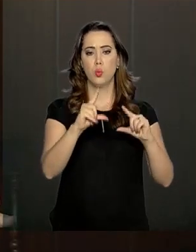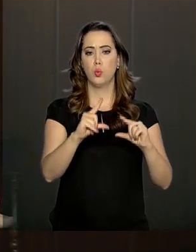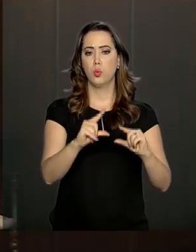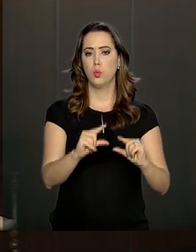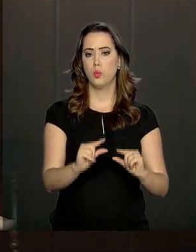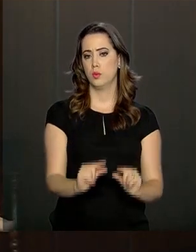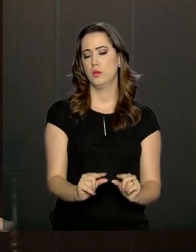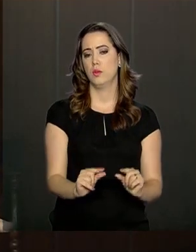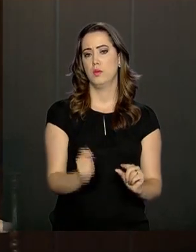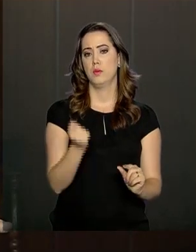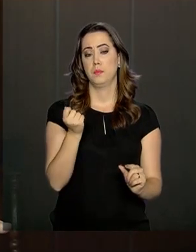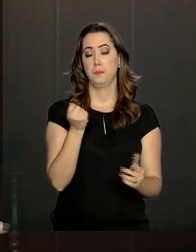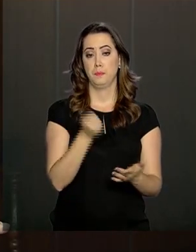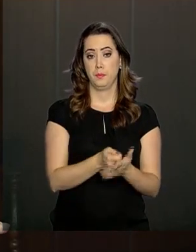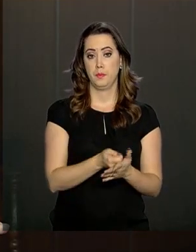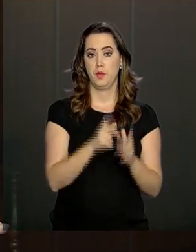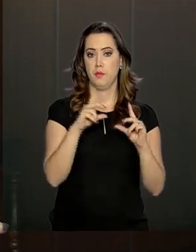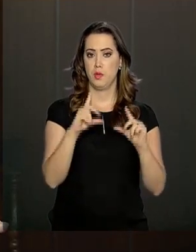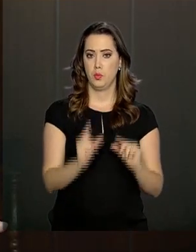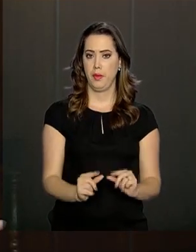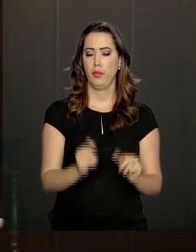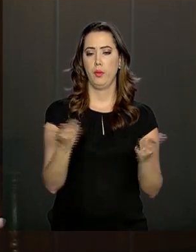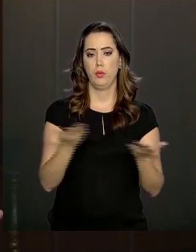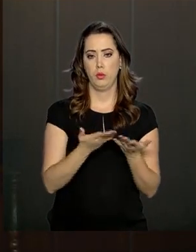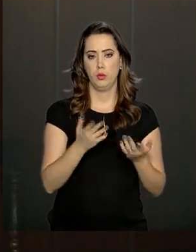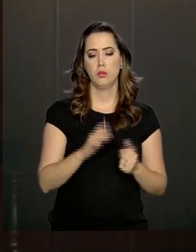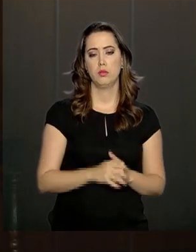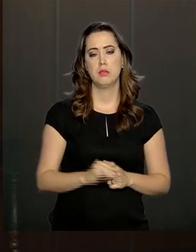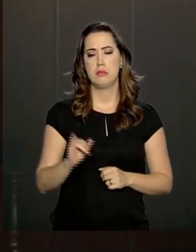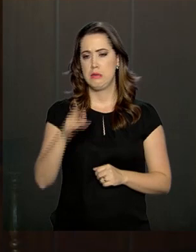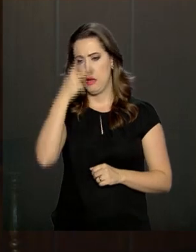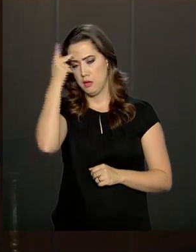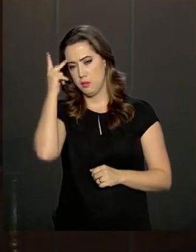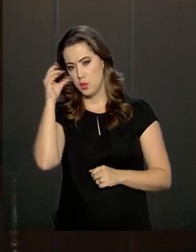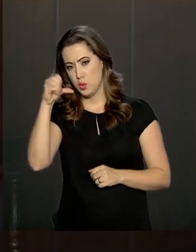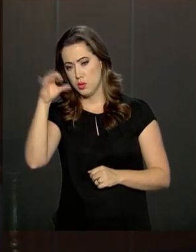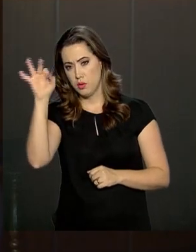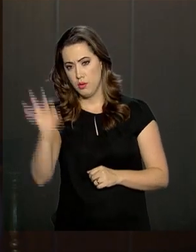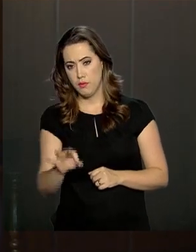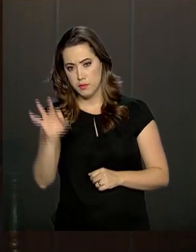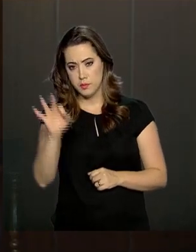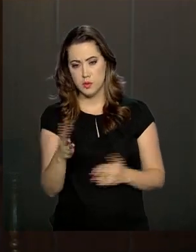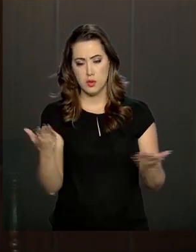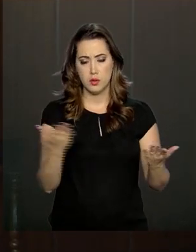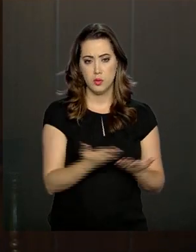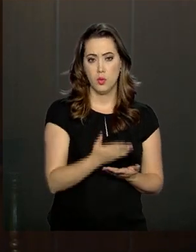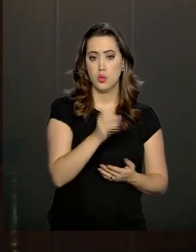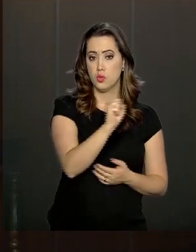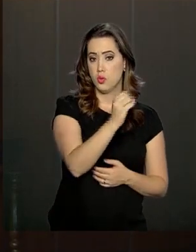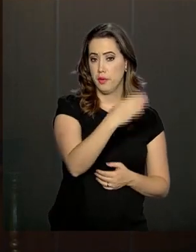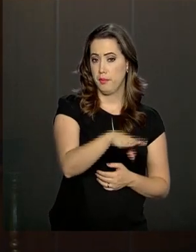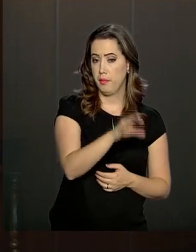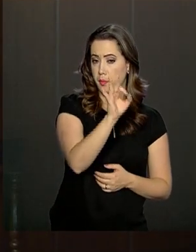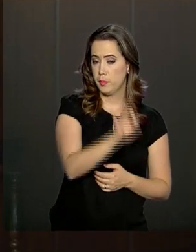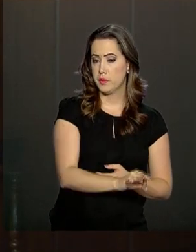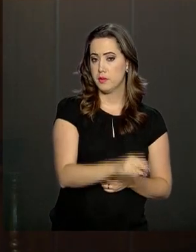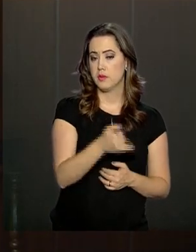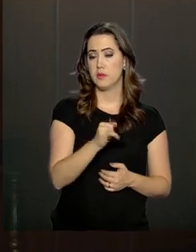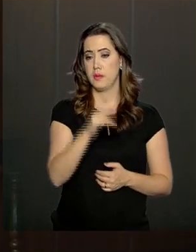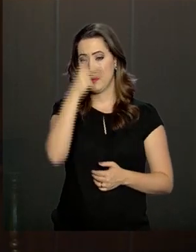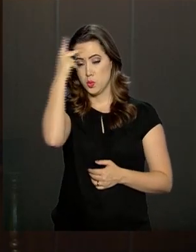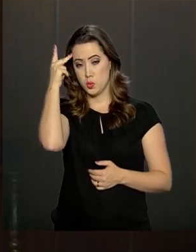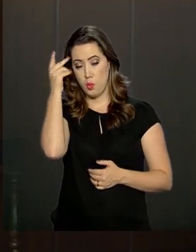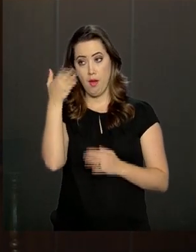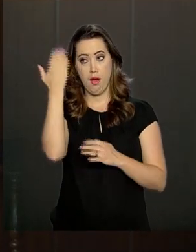as contribuições. Então, quem pagava 9% vai pagar 8,5%. Quem